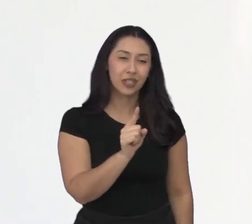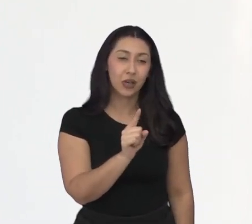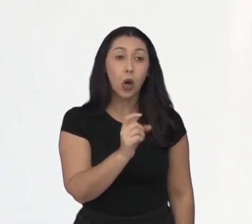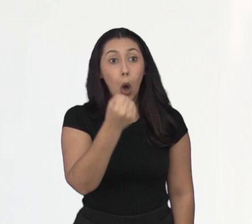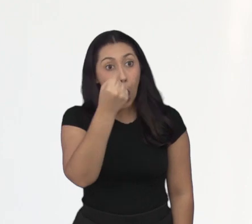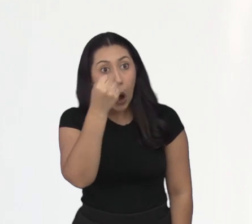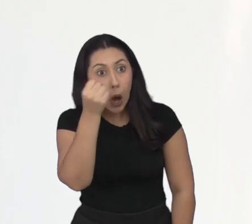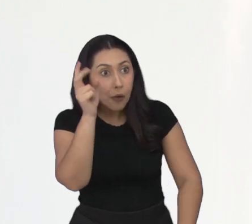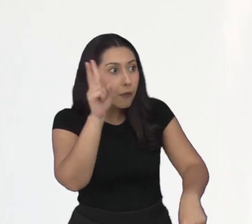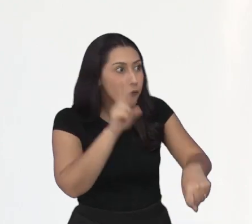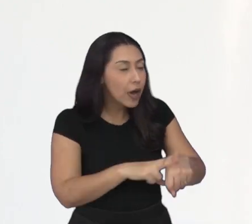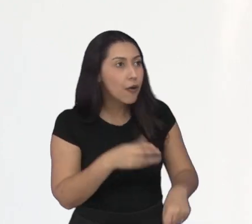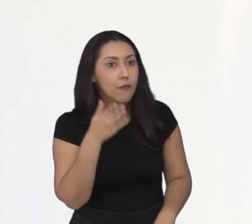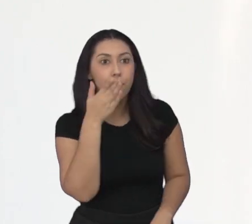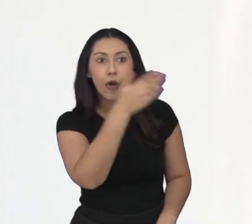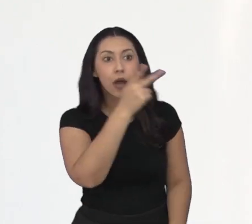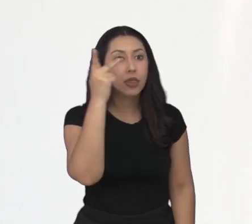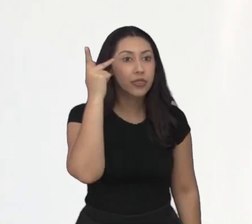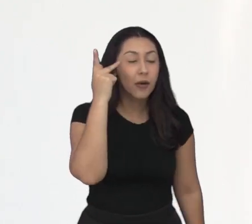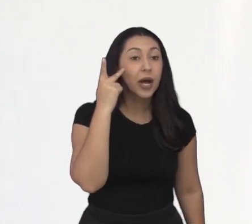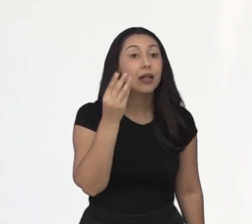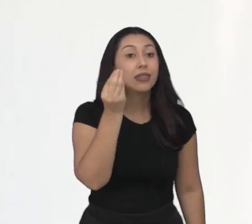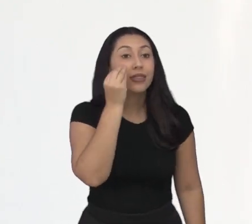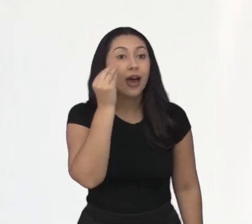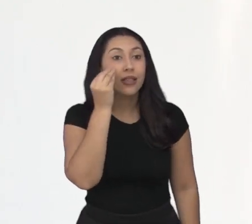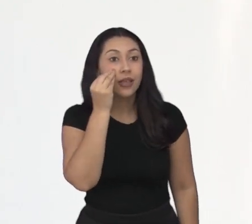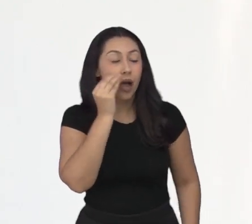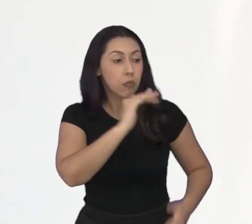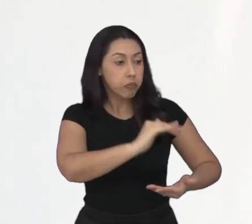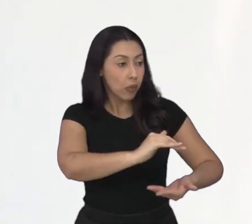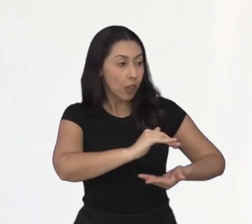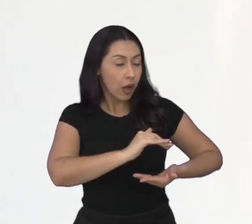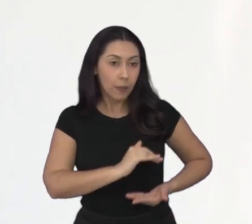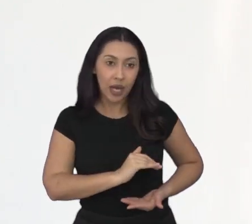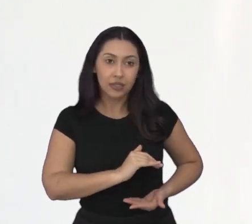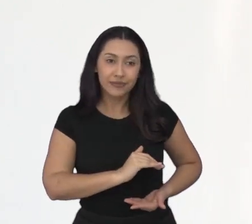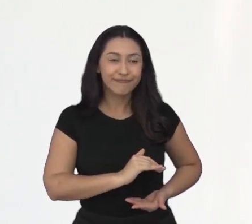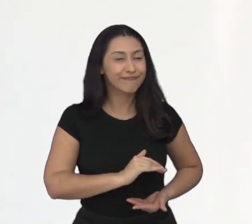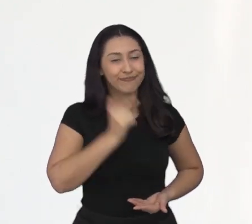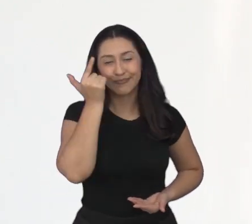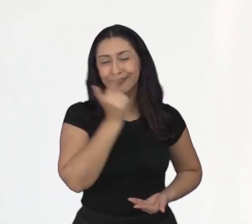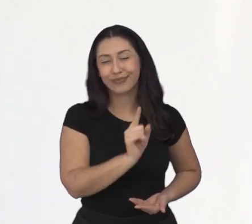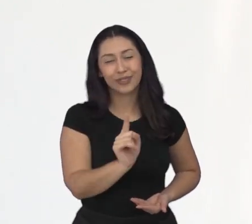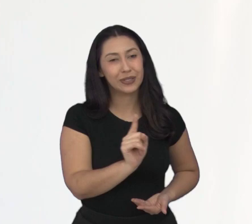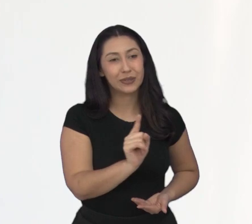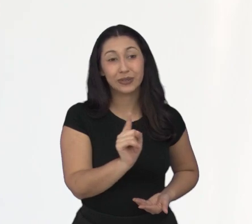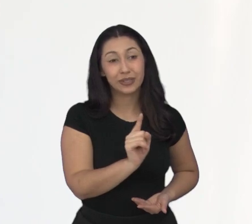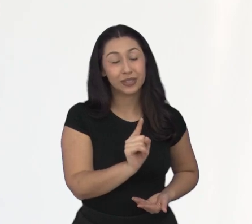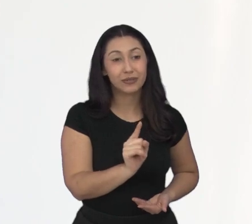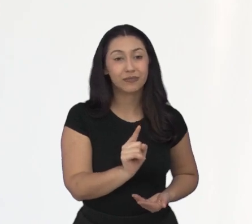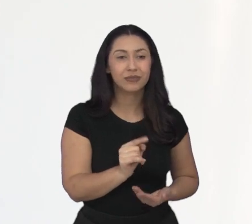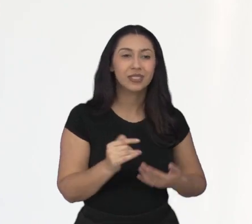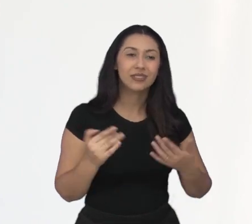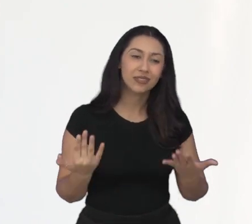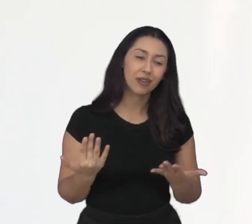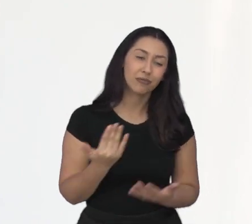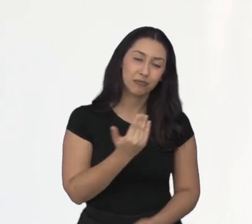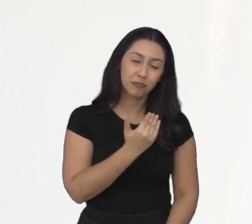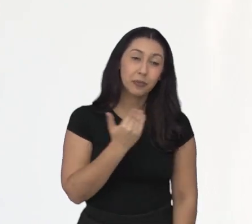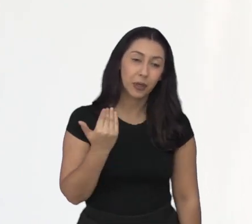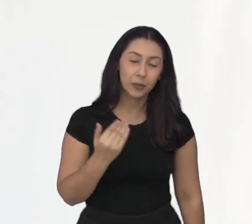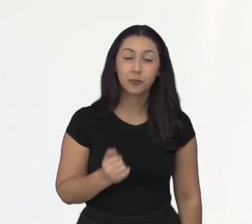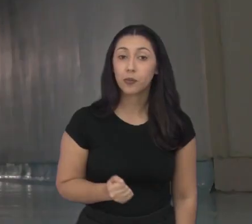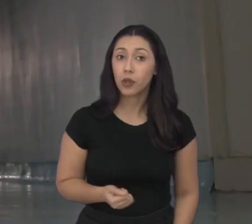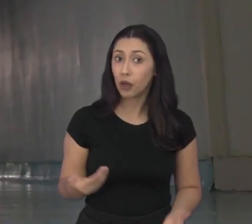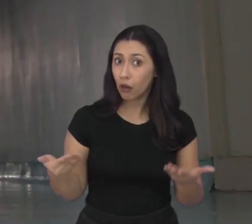foi 8 vezes em São Paulo, né, para ver se conseguia, né, esse rim, mas ela não conseguiu. Aí onde ela